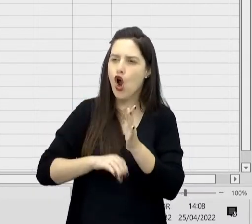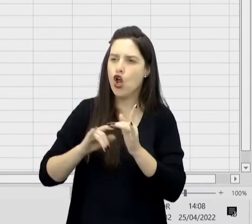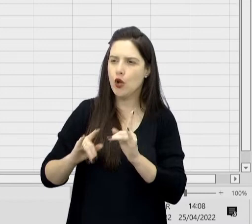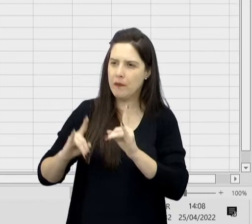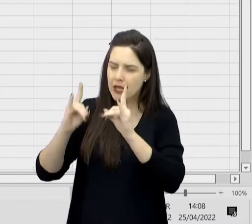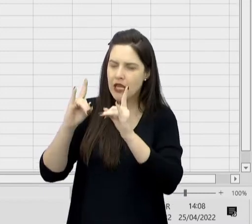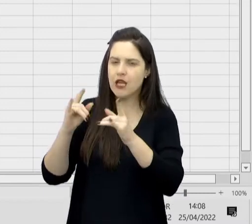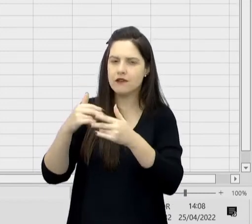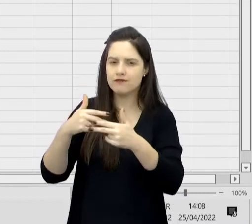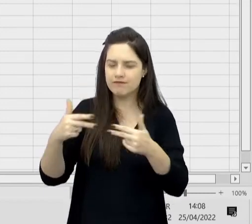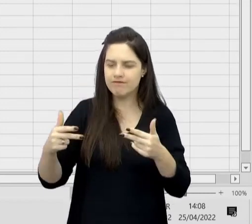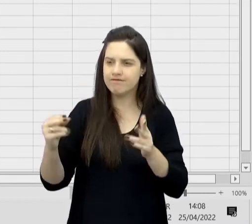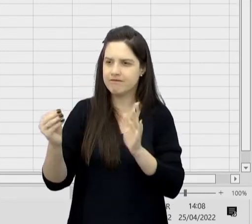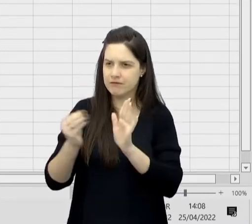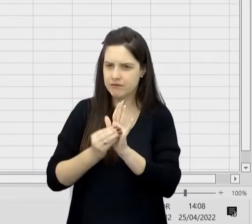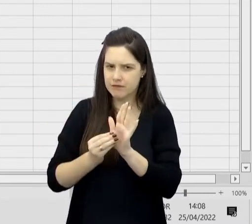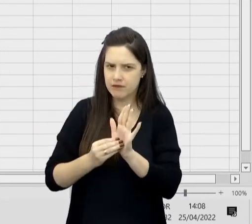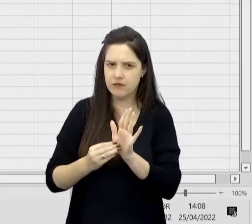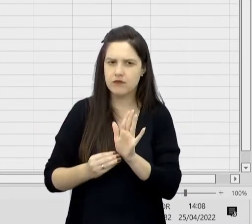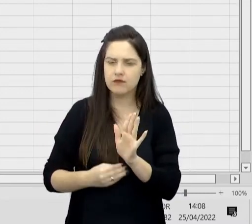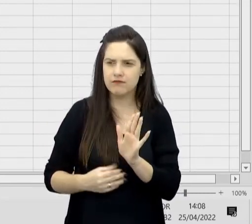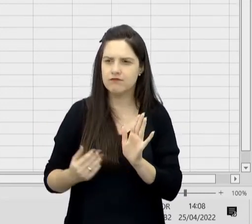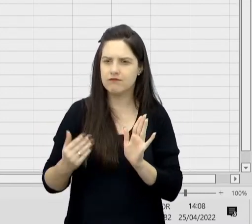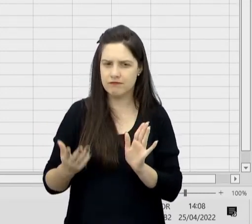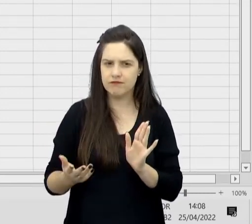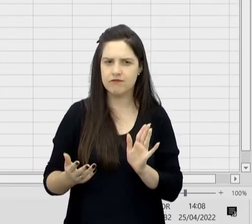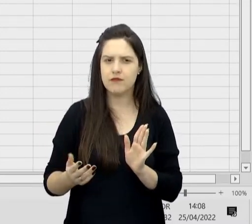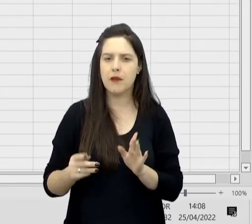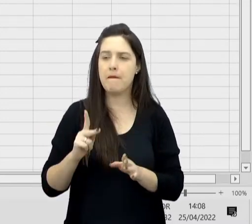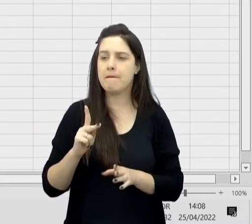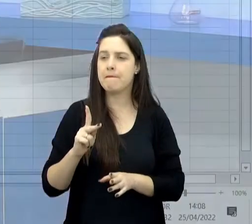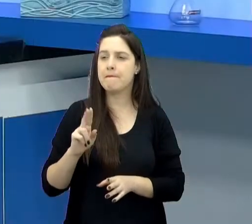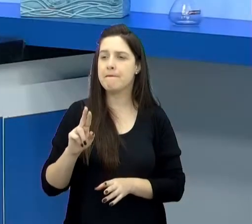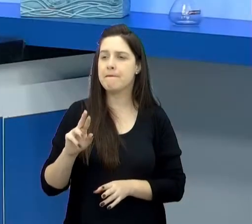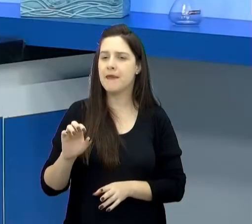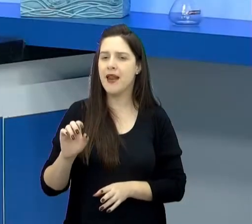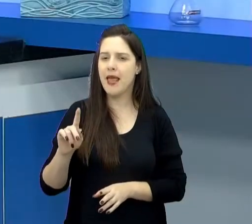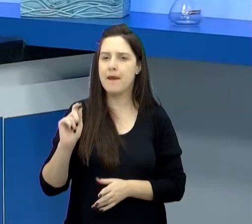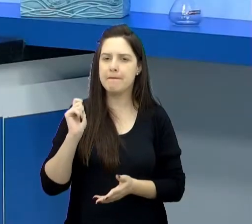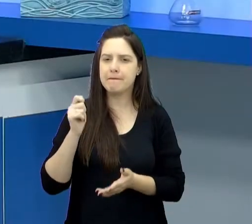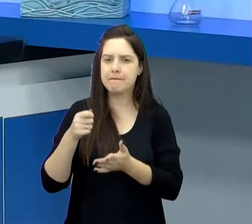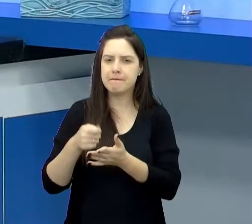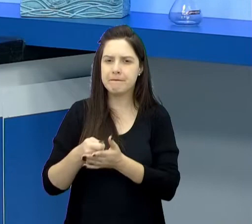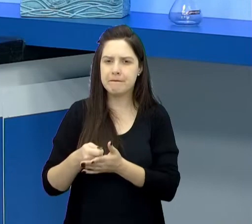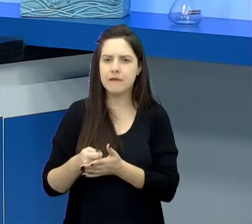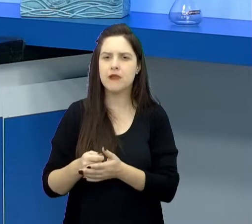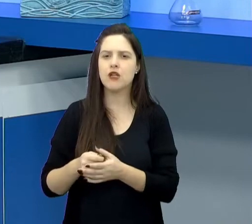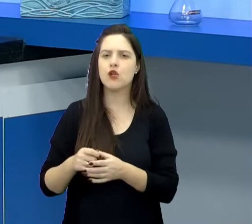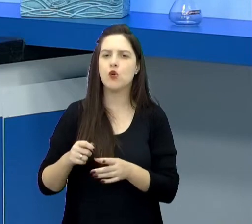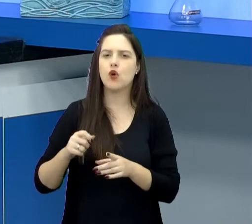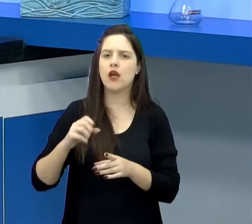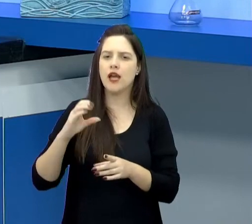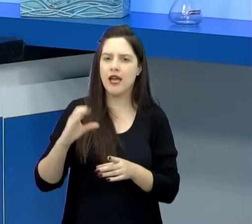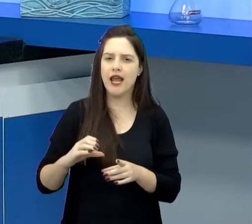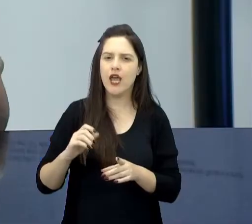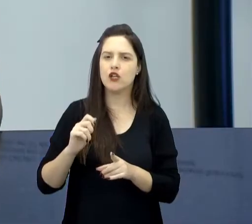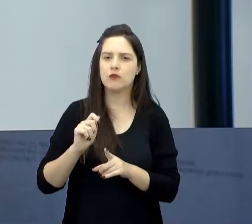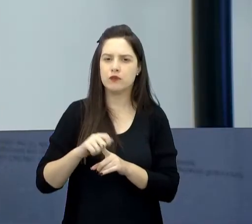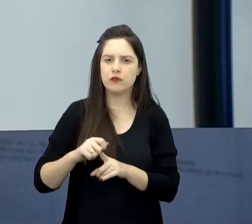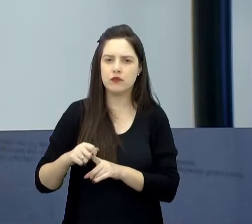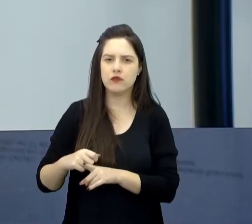despesa fixa. Meu telefone não é pré-pago. O seu é pré-pago? O meu é. Mas você põe crédito todo mês? Não, eu pago